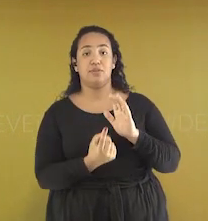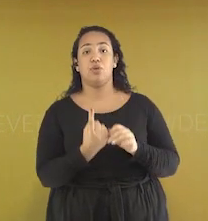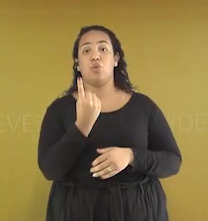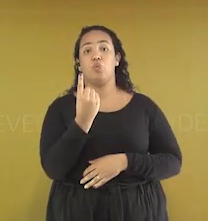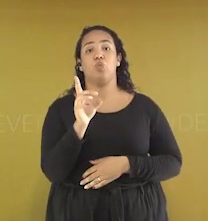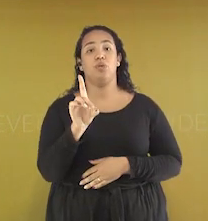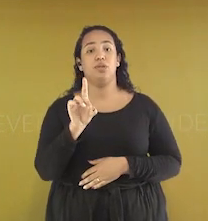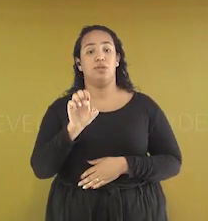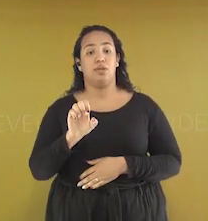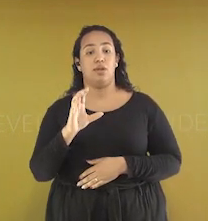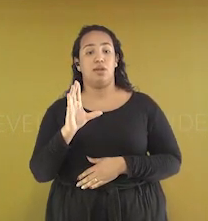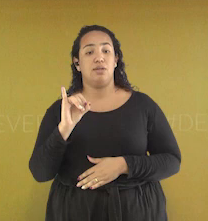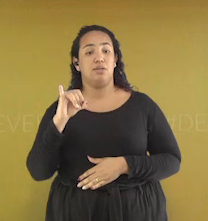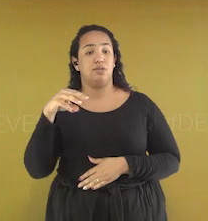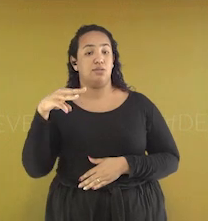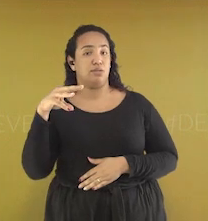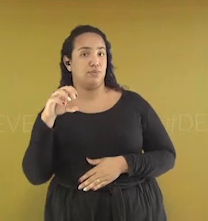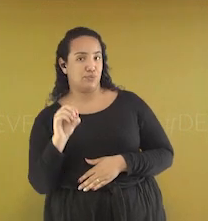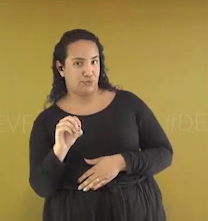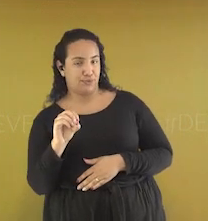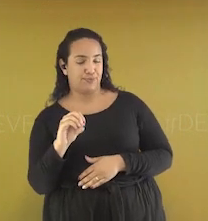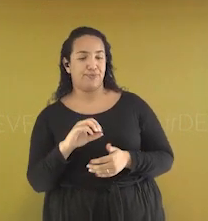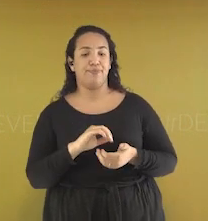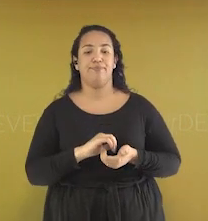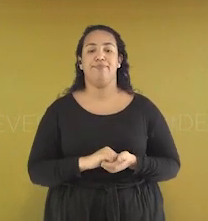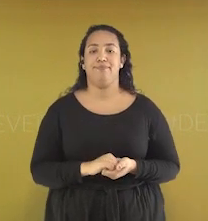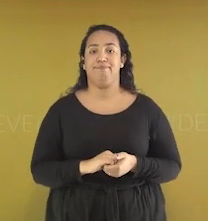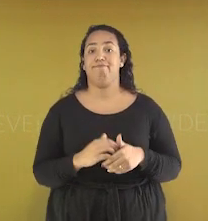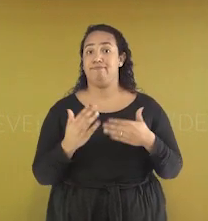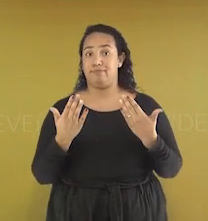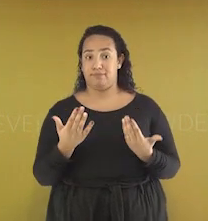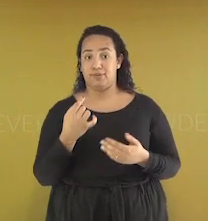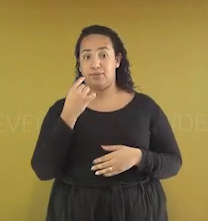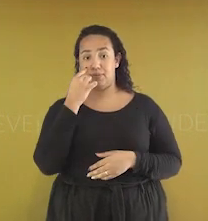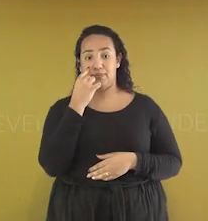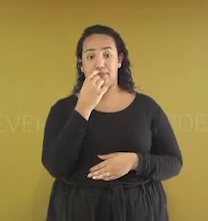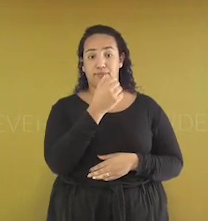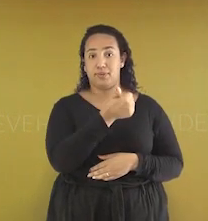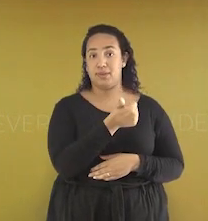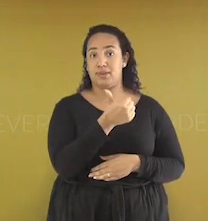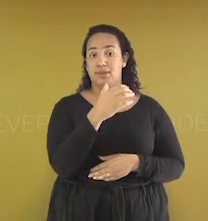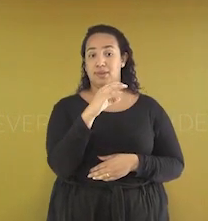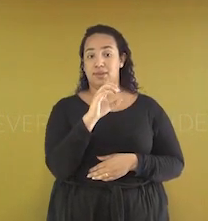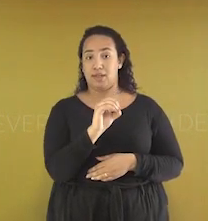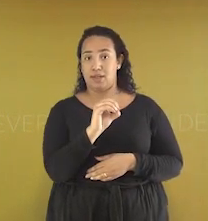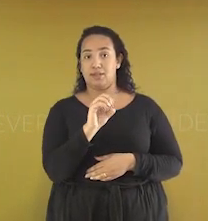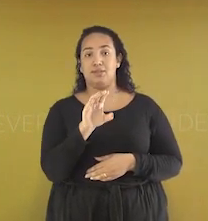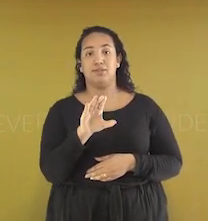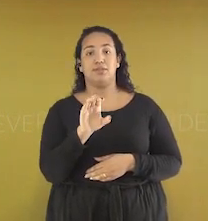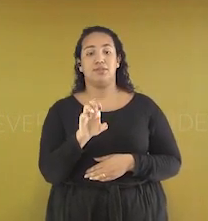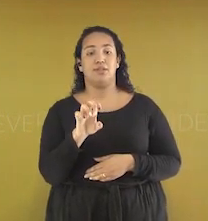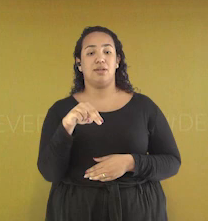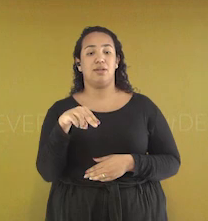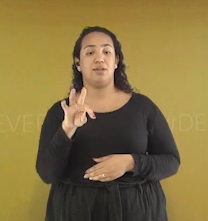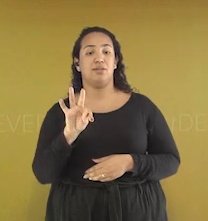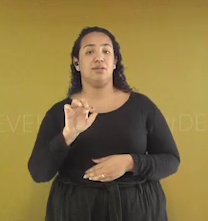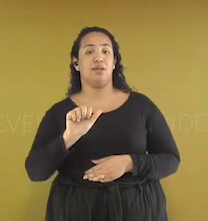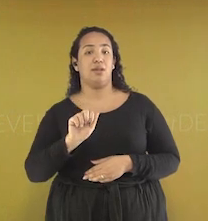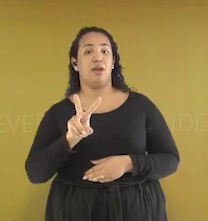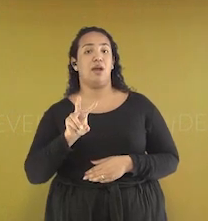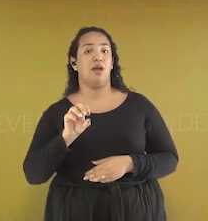décimo, e a palavra décimo vem de 10. Dessa forma, nós falamos o quê?